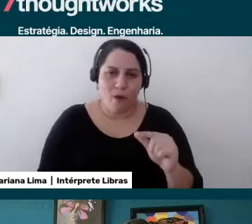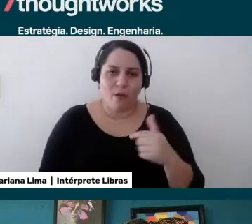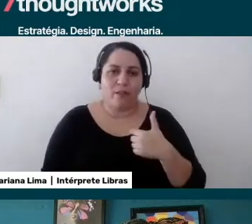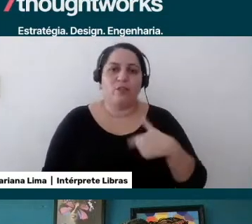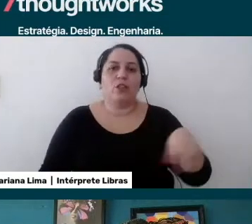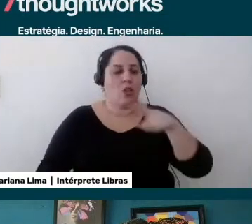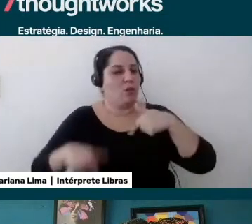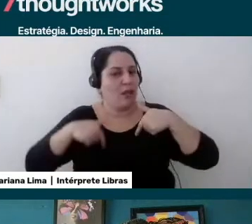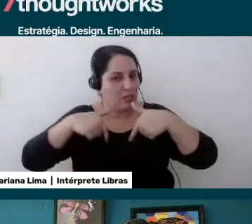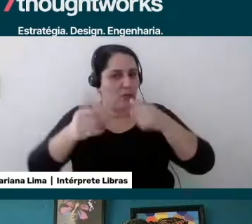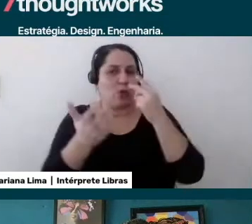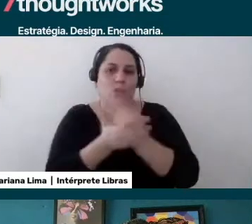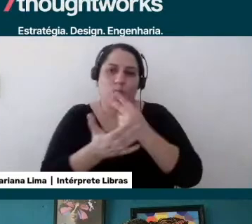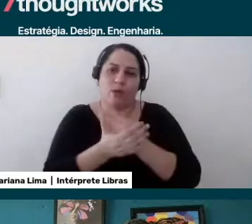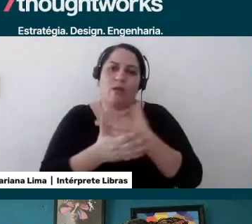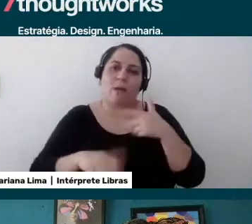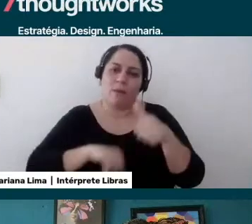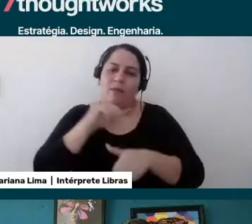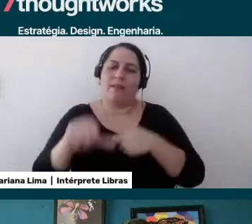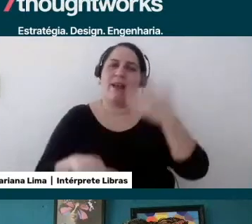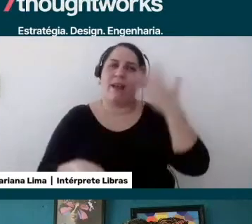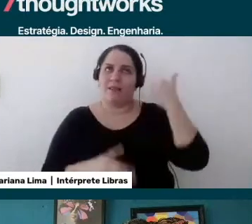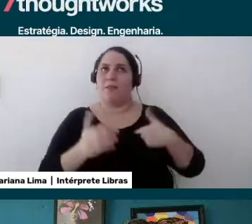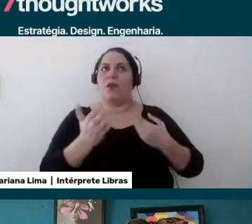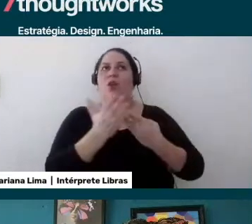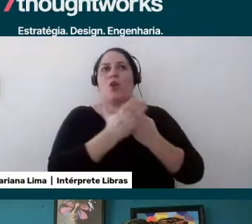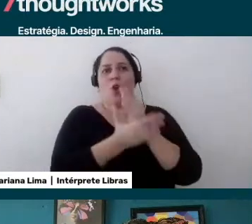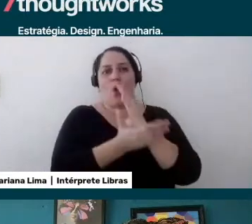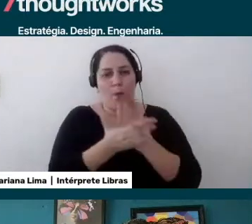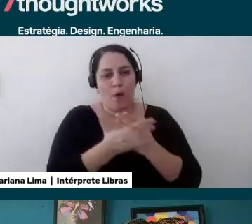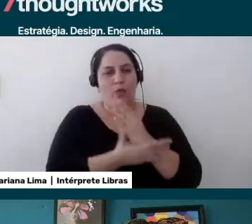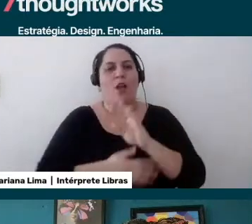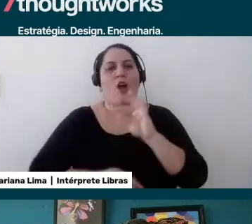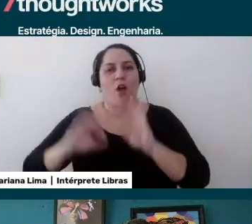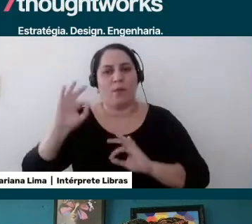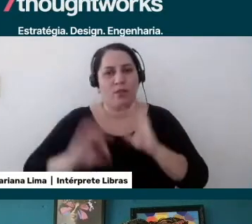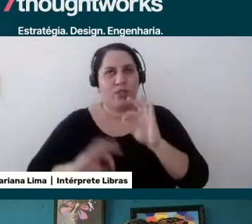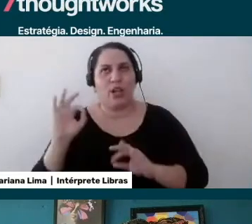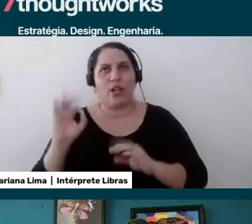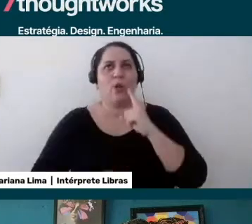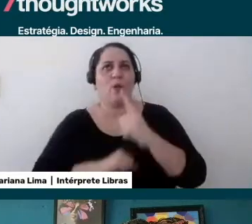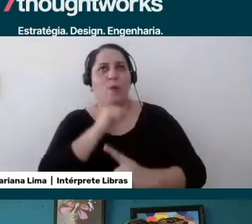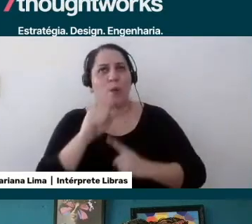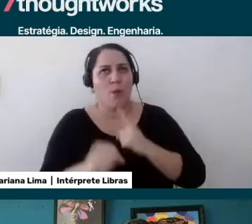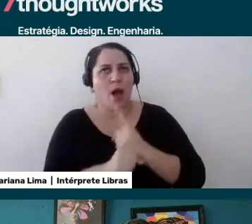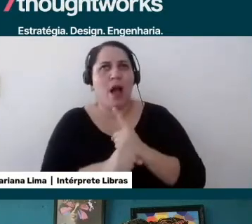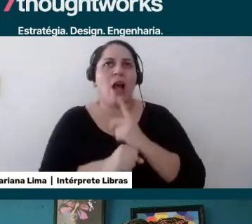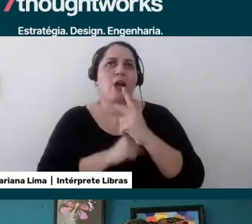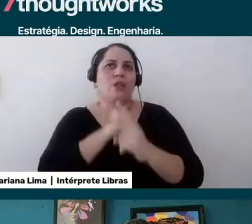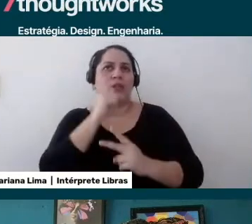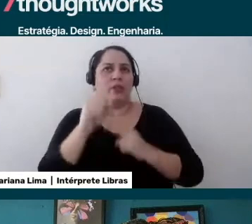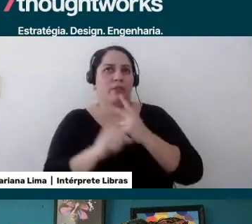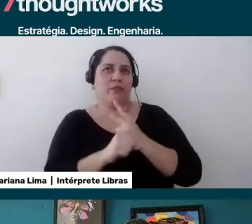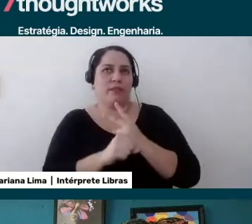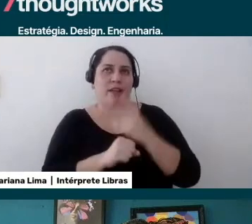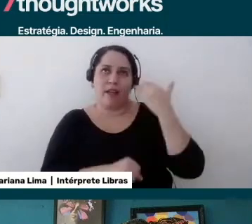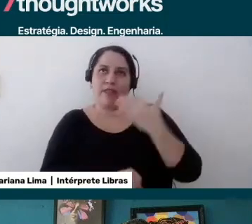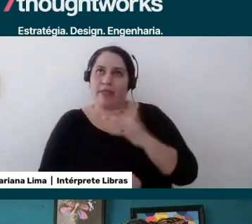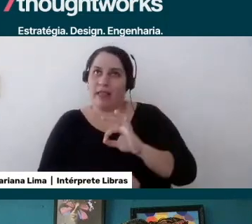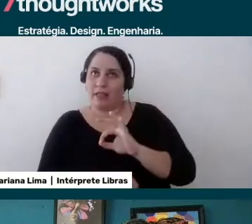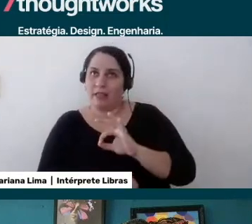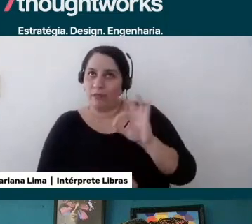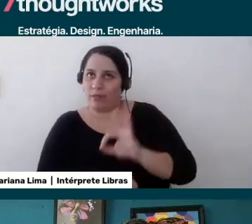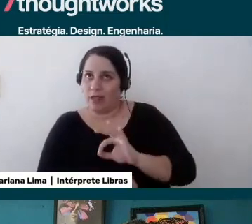pouco um contentamento, assim, né, me incomodava, a gente fez um projeto, 1 ano, 2 anos, e aí subiu de 10 para 15, olha